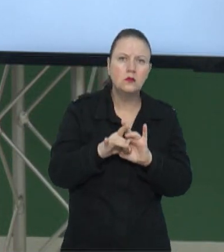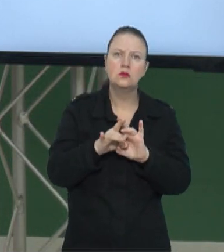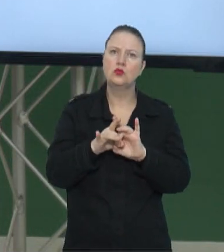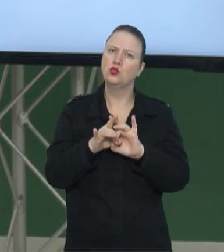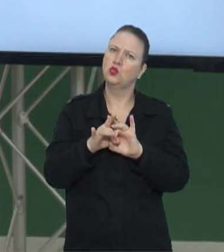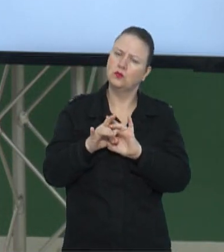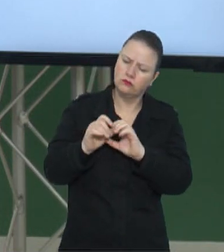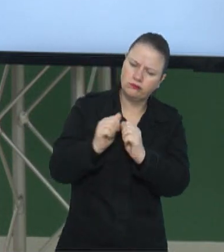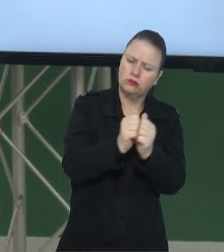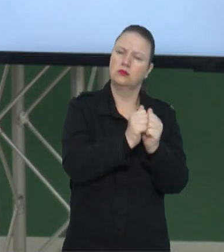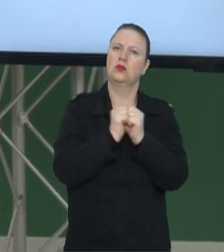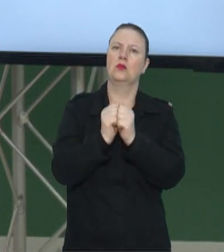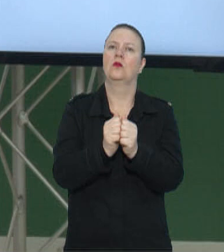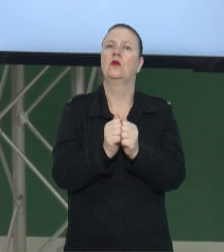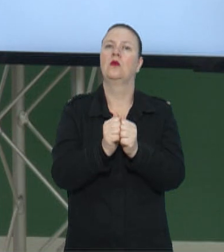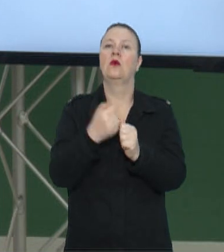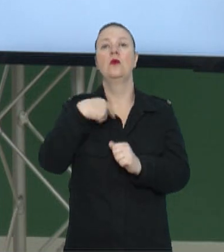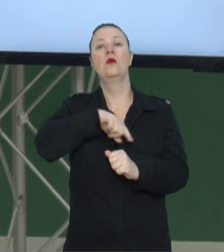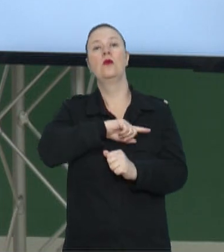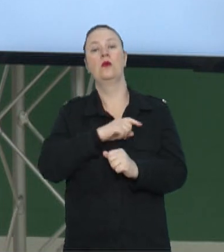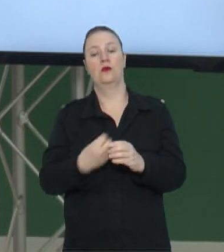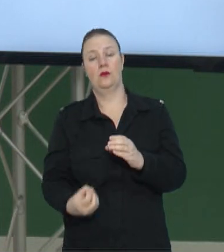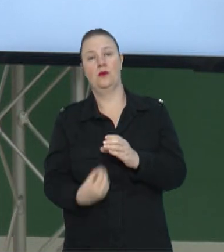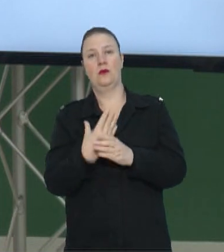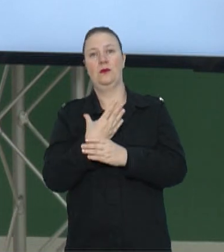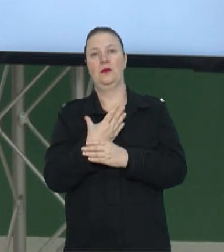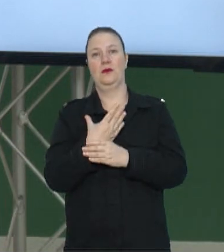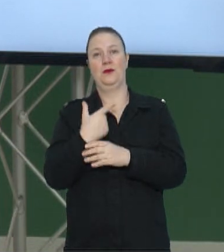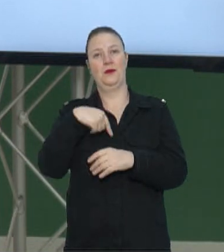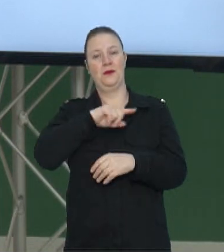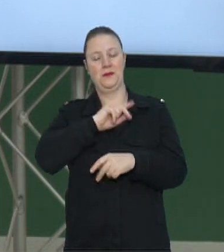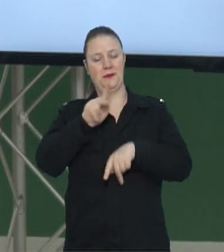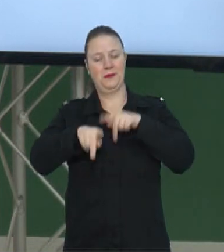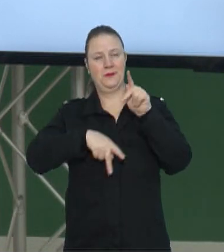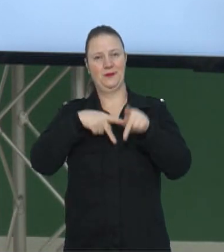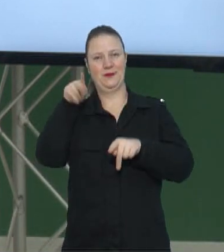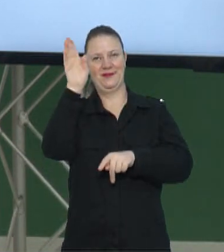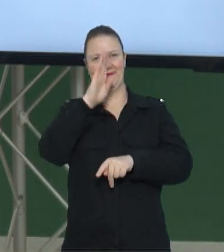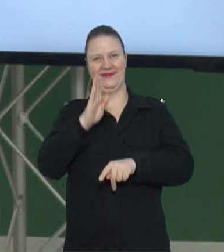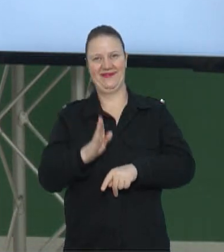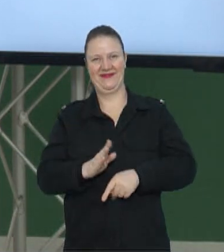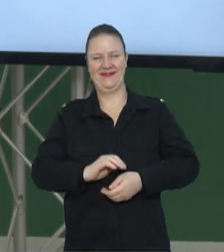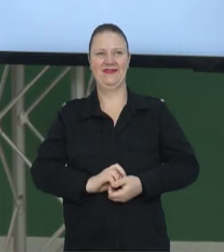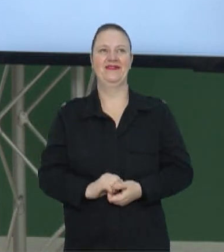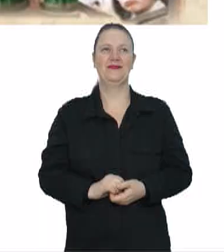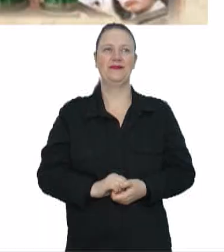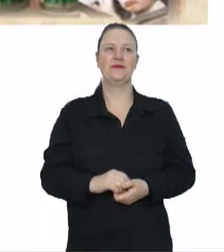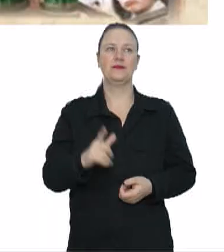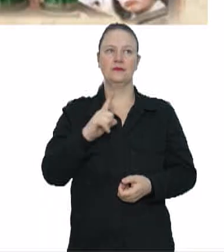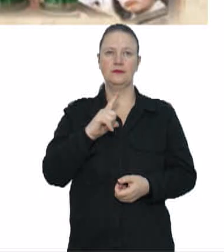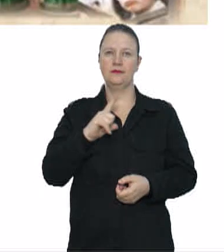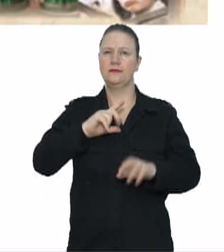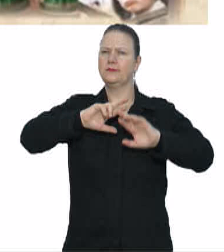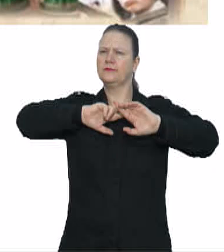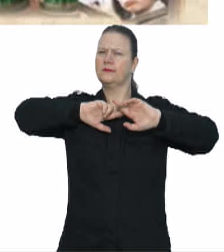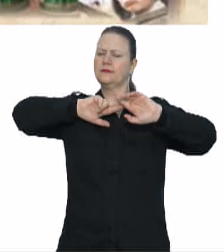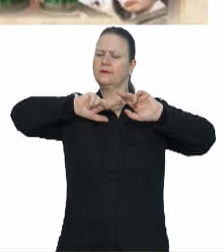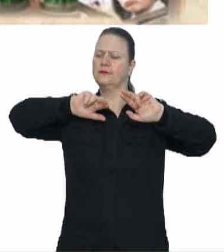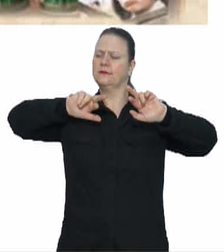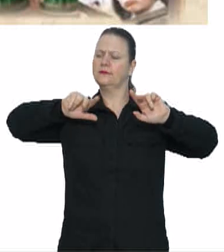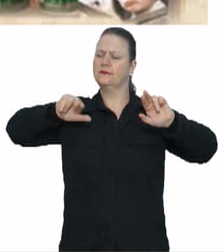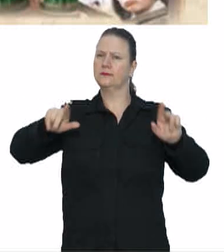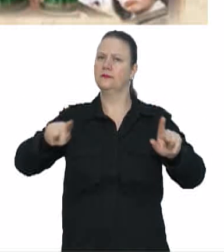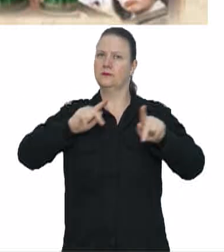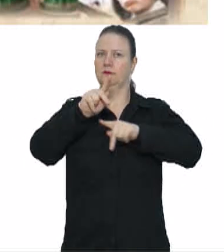brasileiro e formaram o que nós somos hoje enquanto população, certo? Aí, muitos povos então fizeram parte